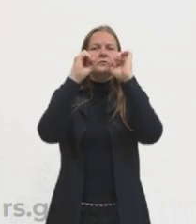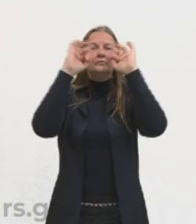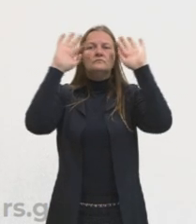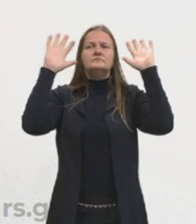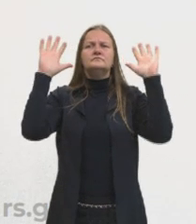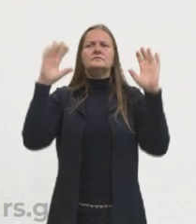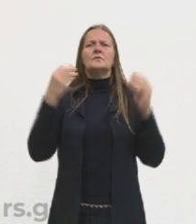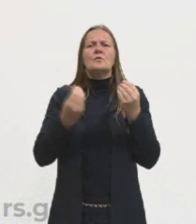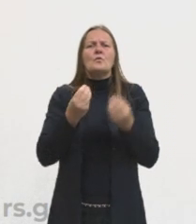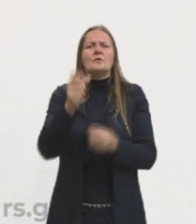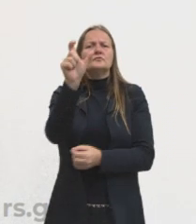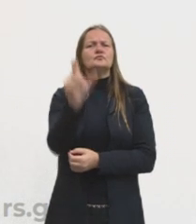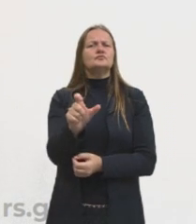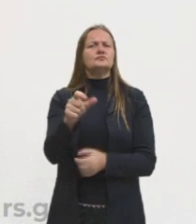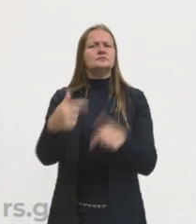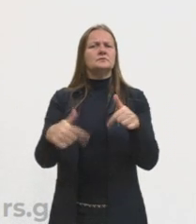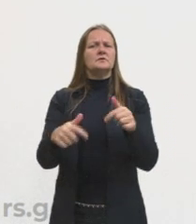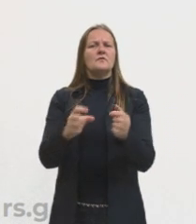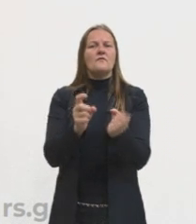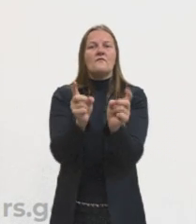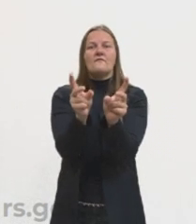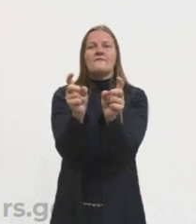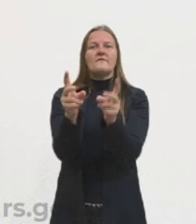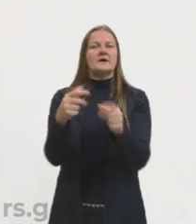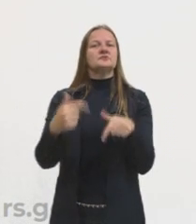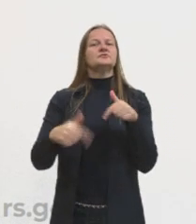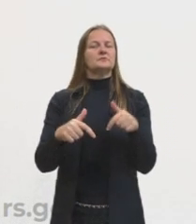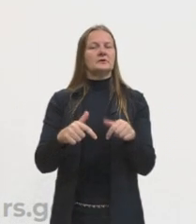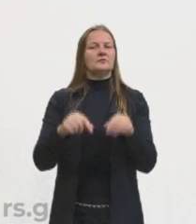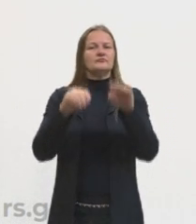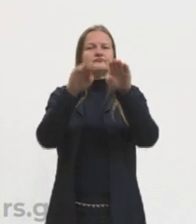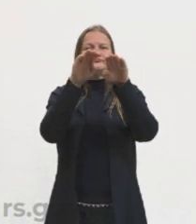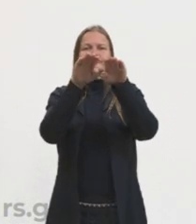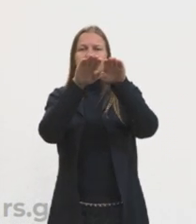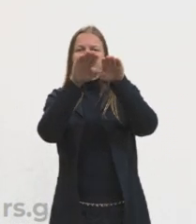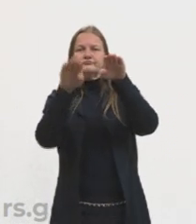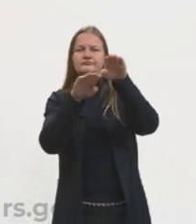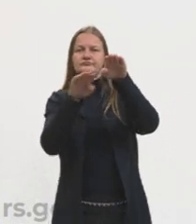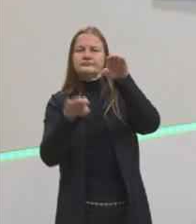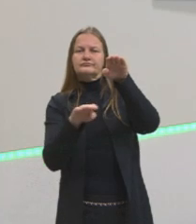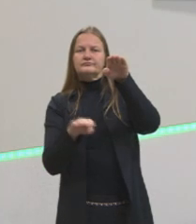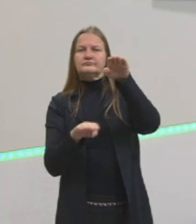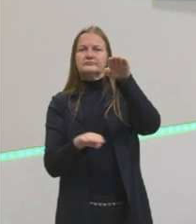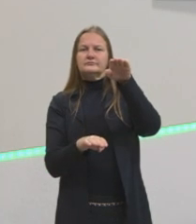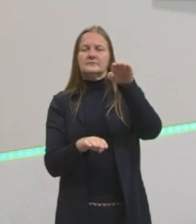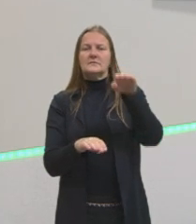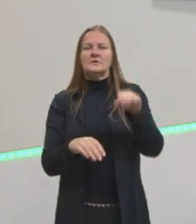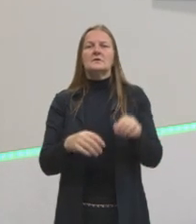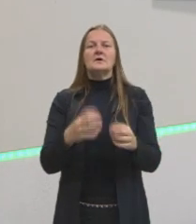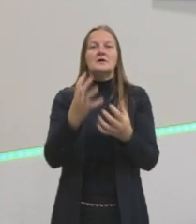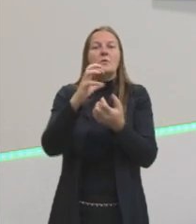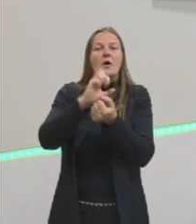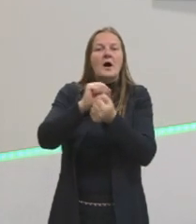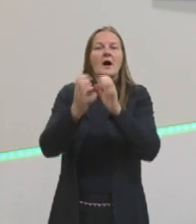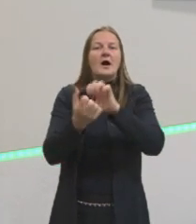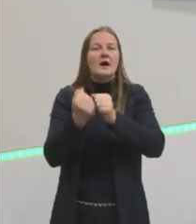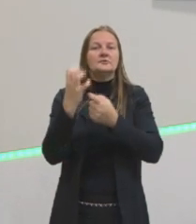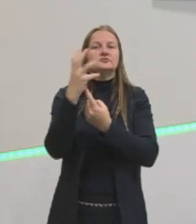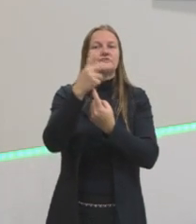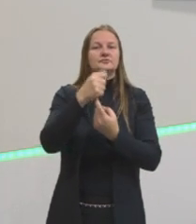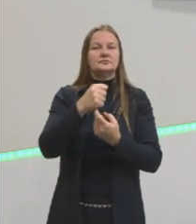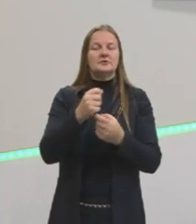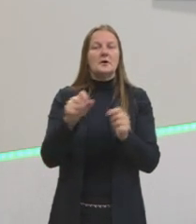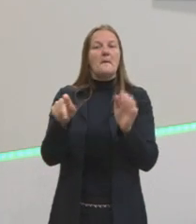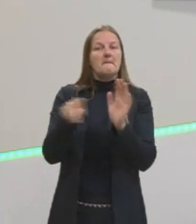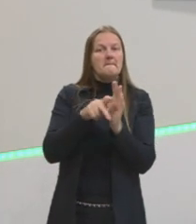que o trabalhador vende o seu trabalho Existem algumas classes sociais né o artesanato por exemplo vamos ver na sequência que ele vende